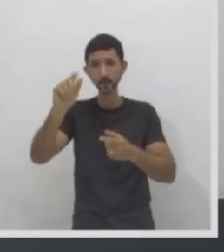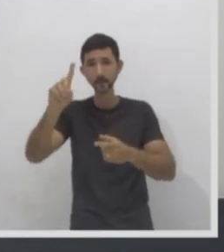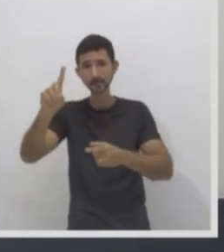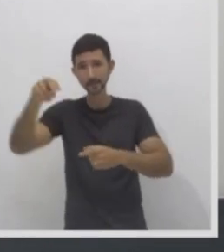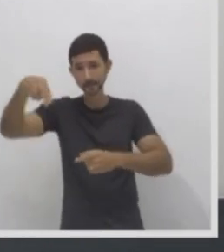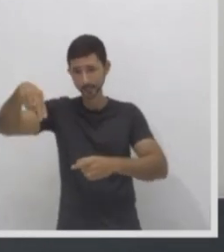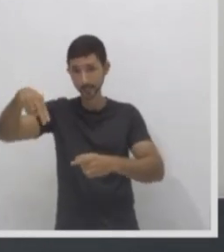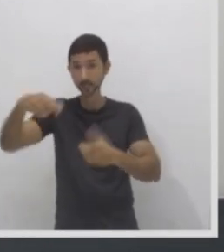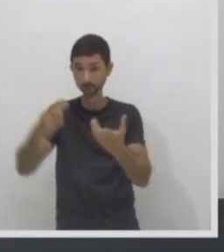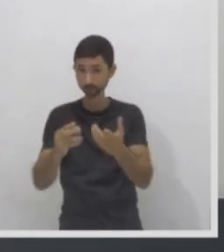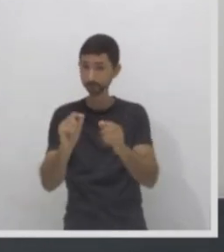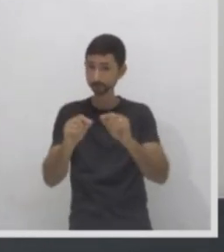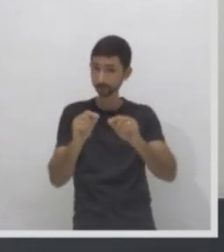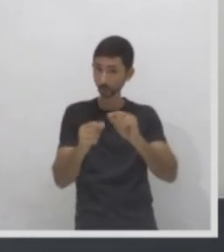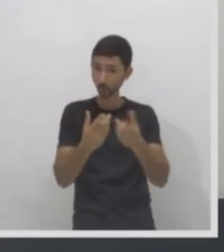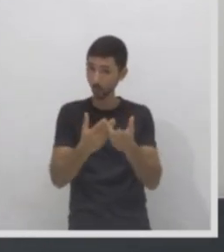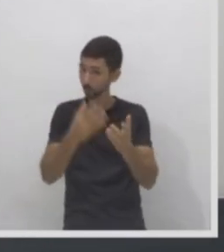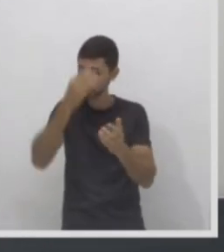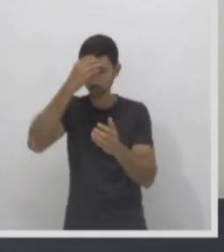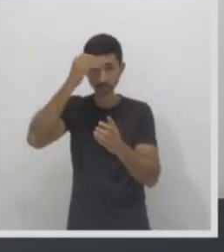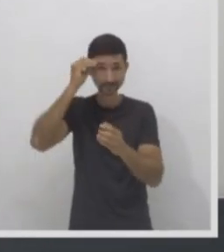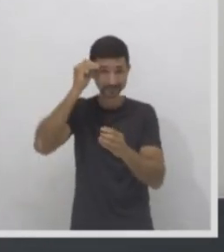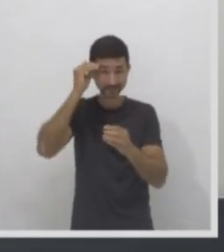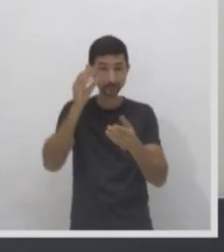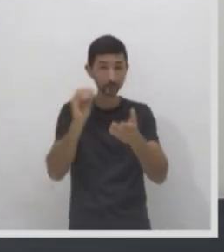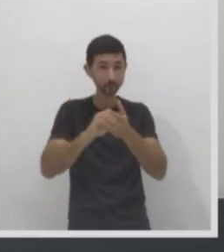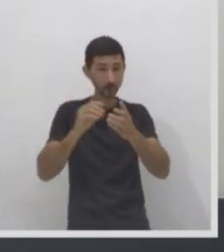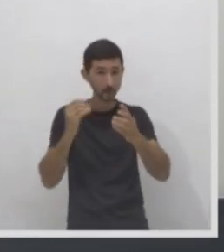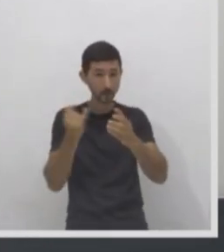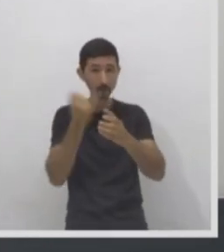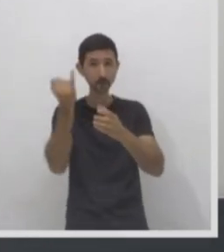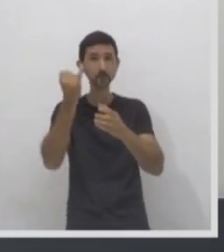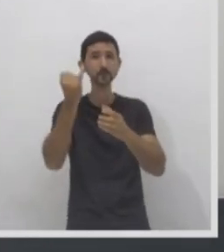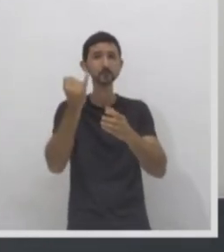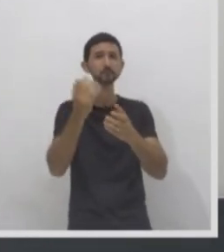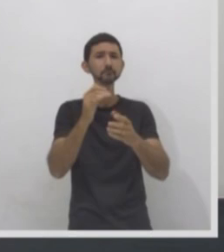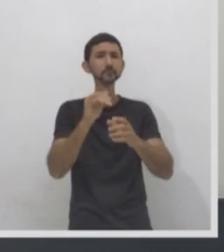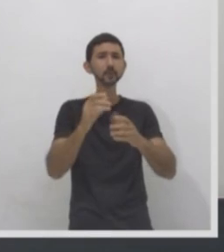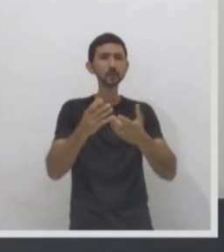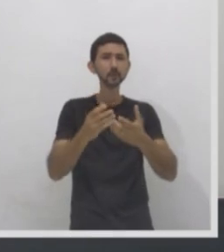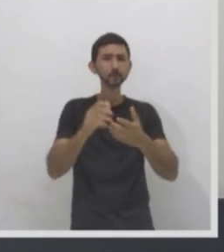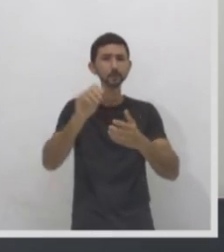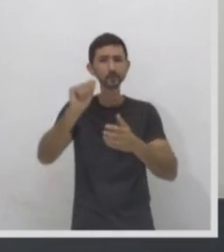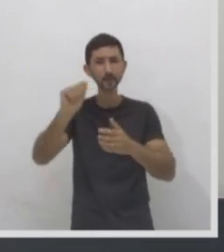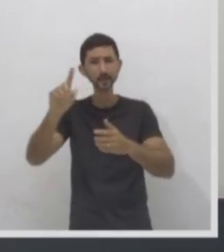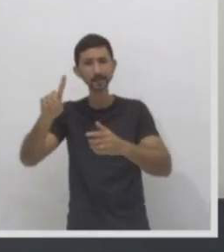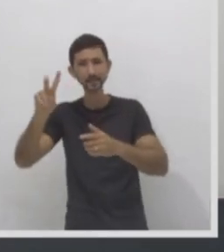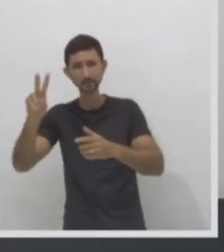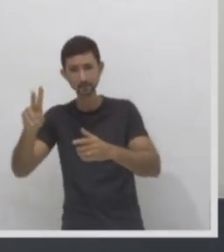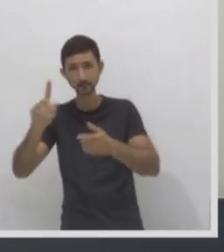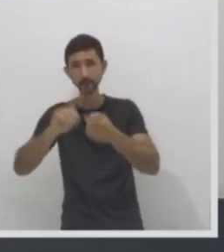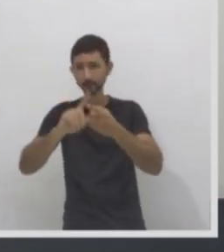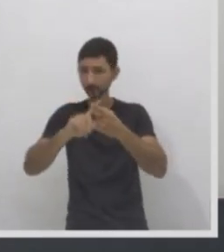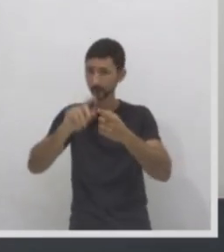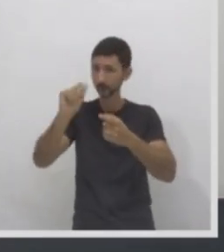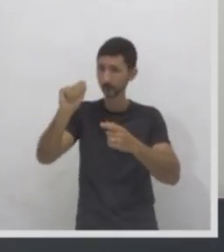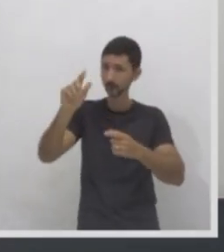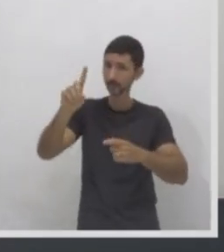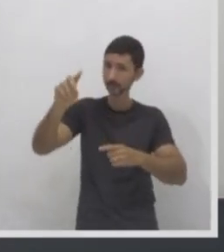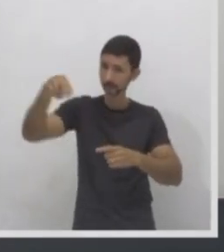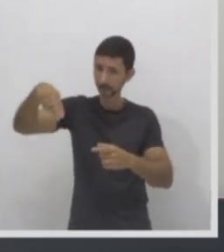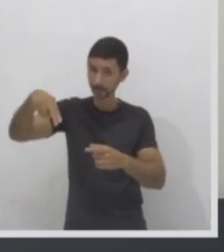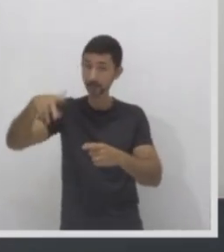mais esses nomes e não esquece também de algo muito importante. Tanto o adjunto adnominal quanto o adjunto